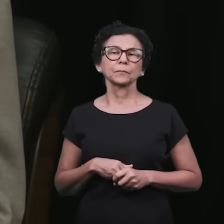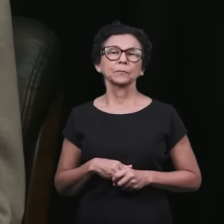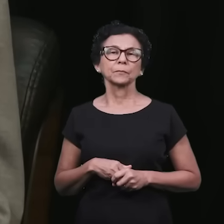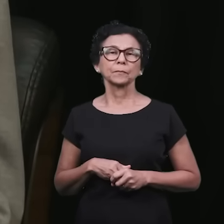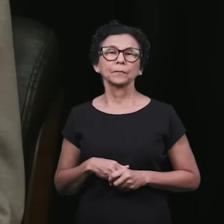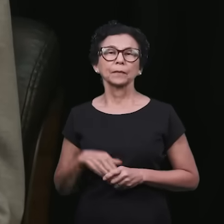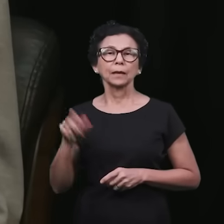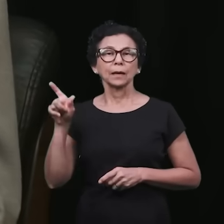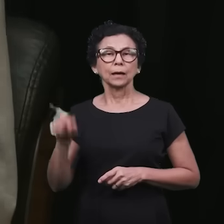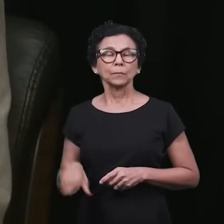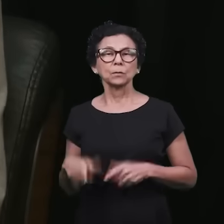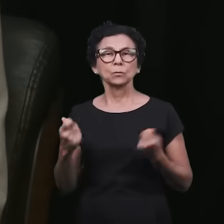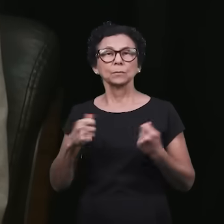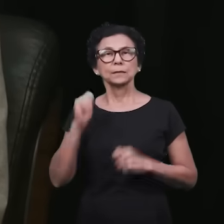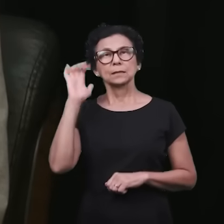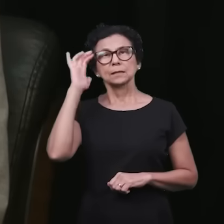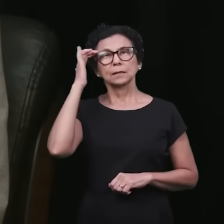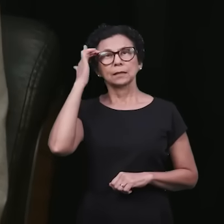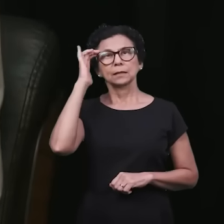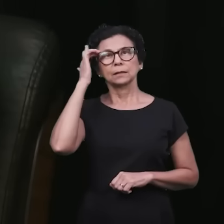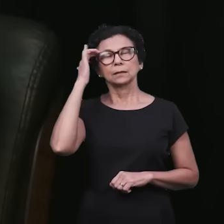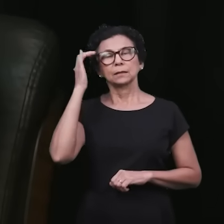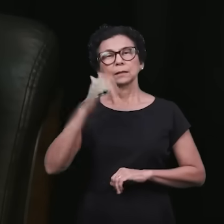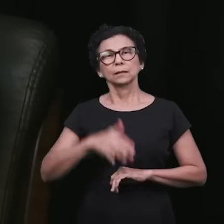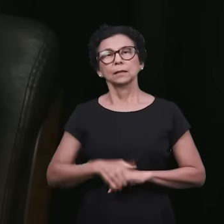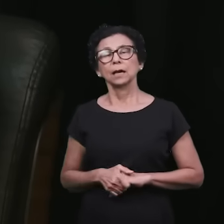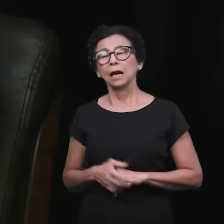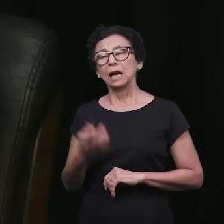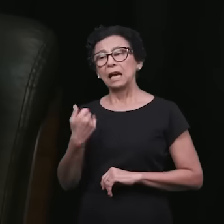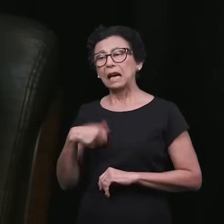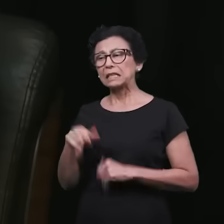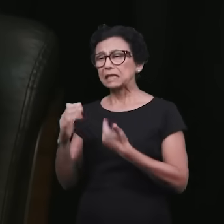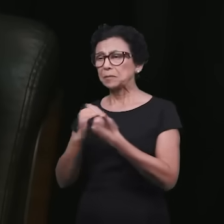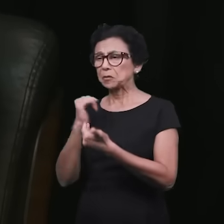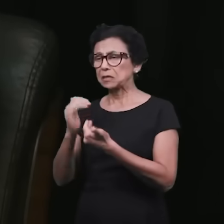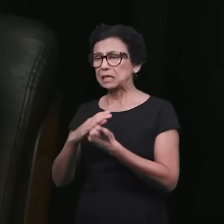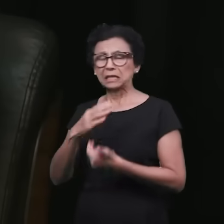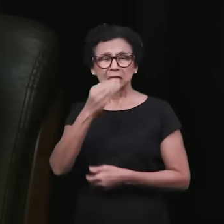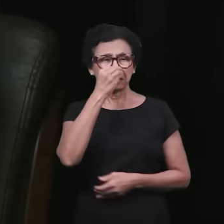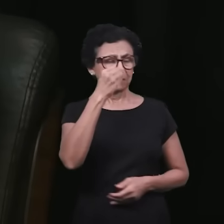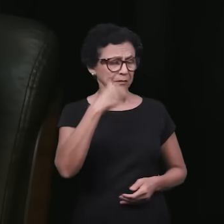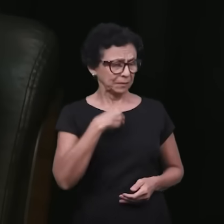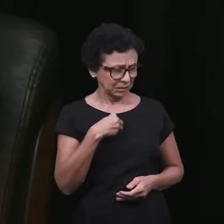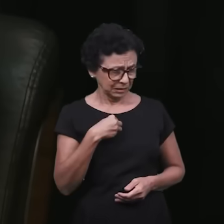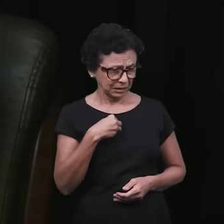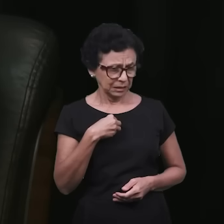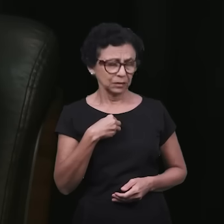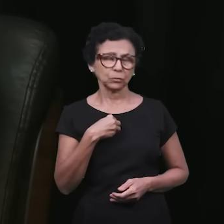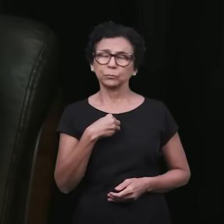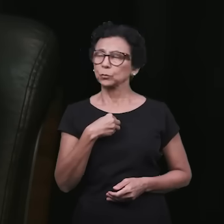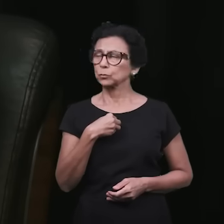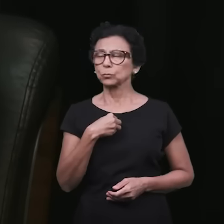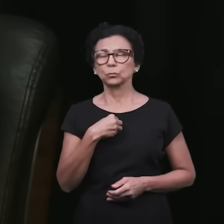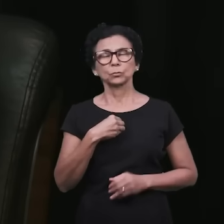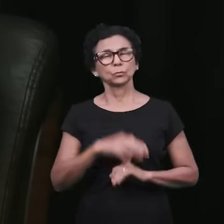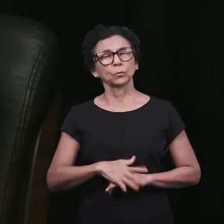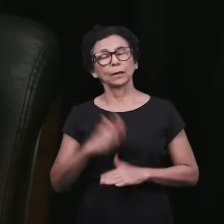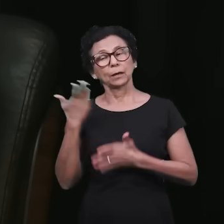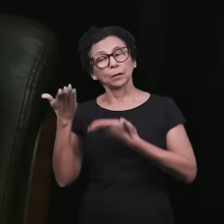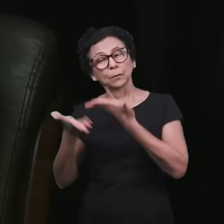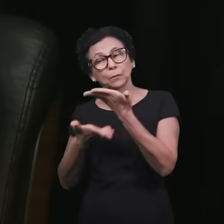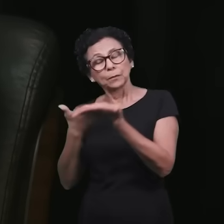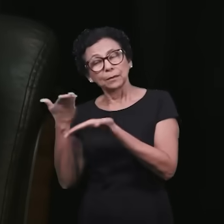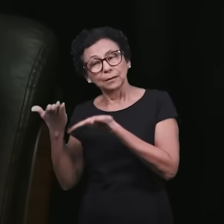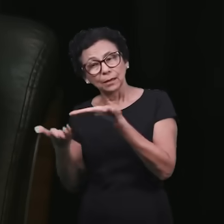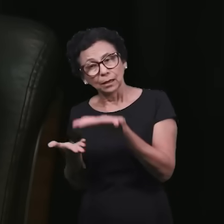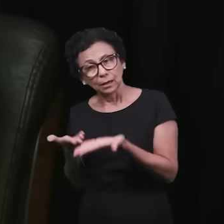ela estar disciplinada, ela está sendo rejeitada. Pelo contrário. Está sendo cuidada, ela está sendo cuidada. E o